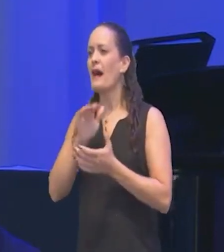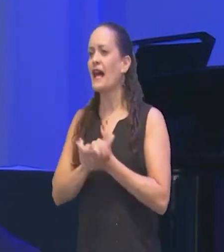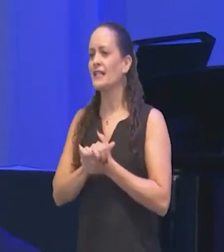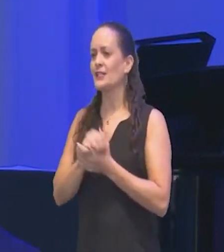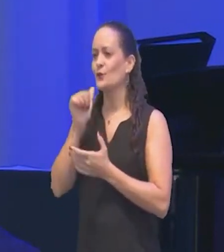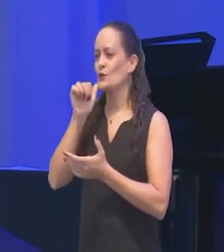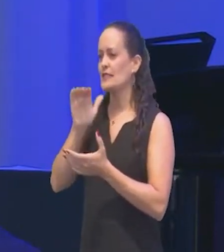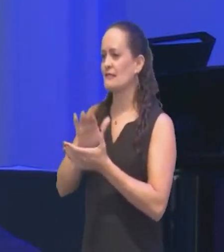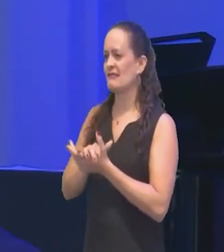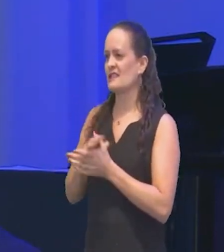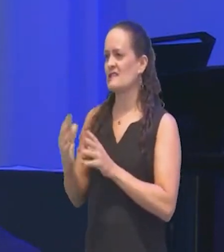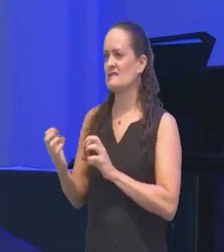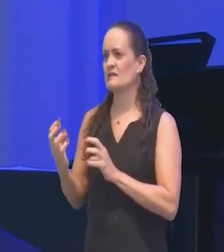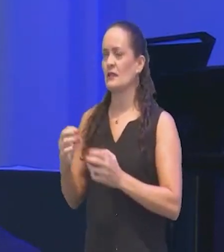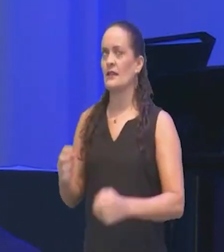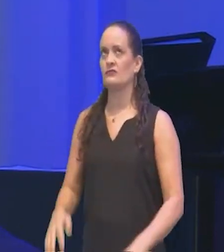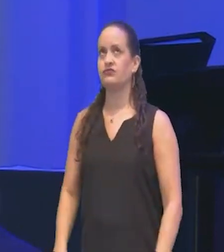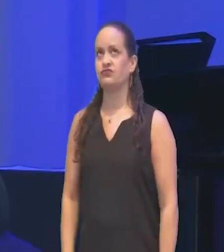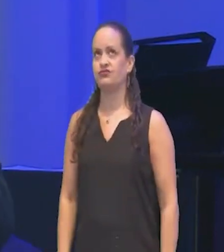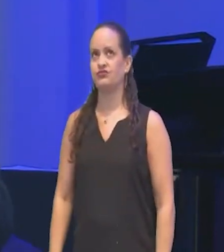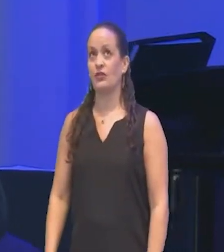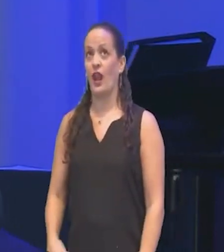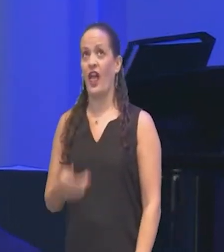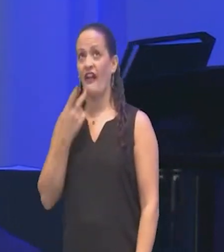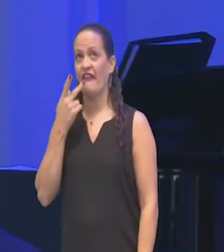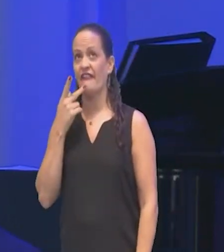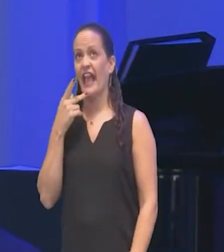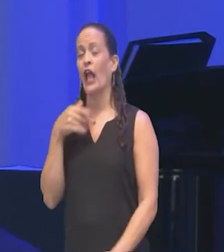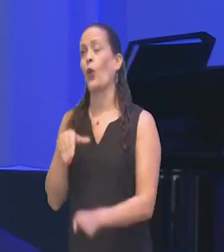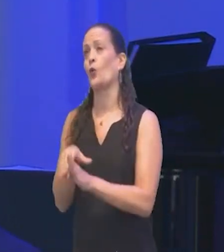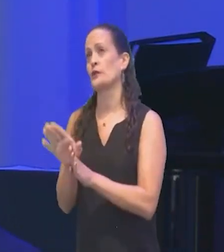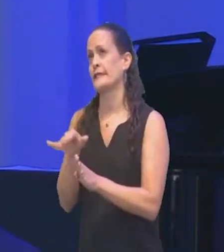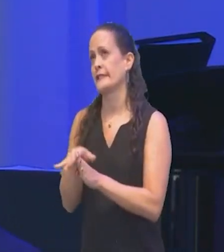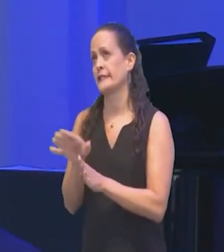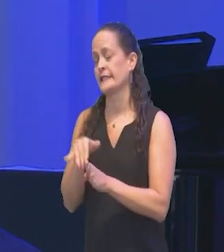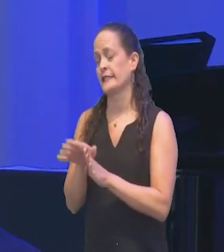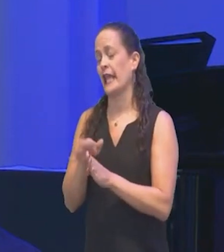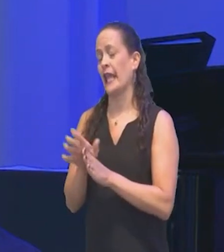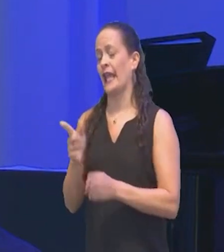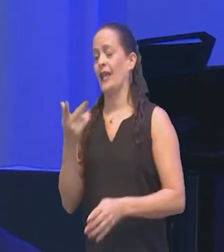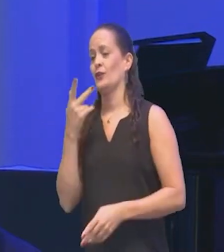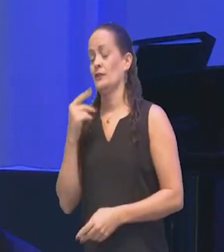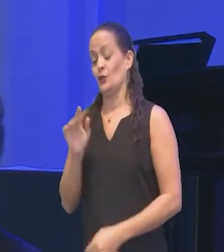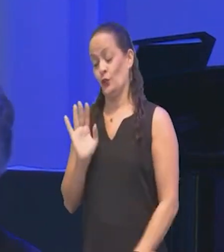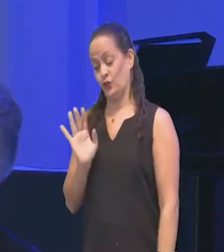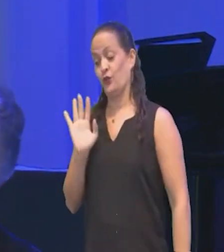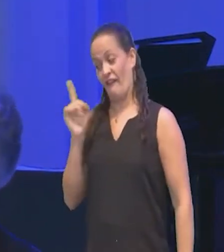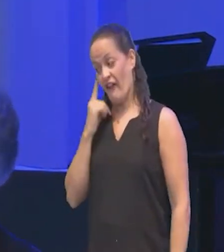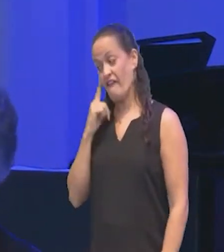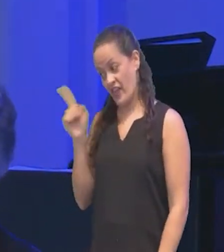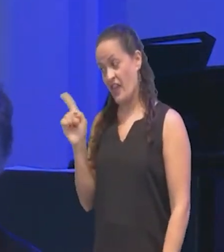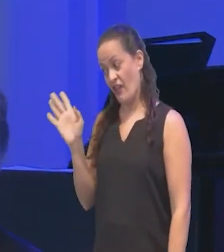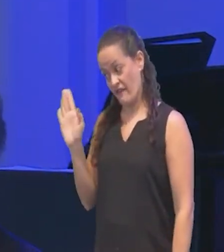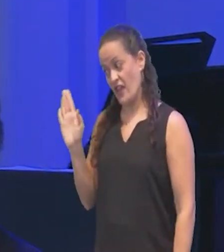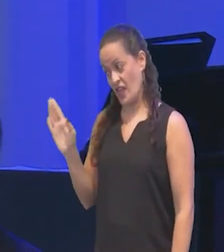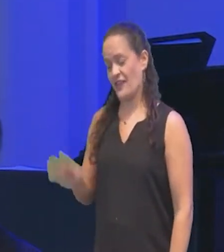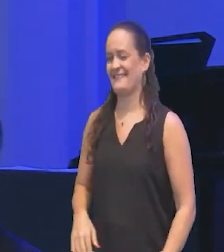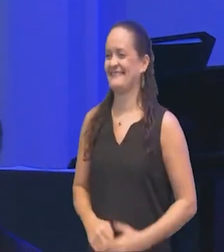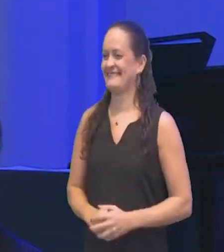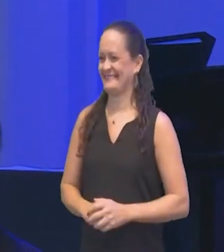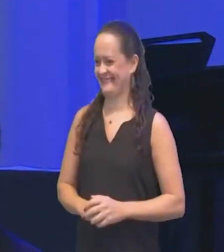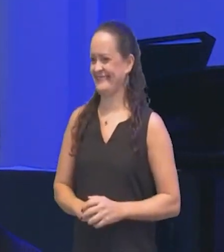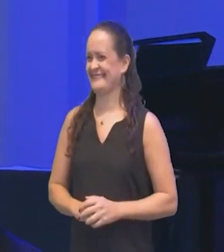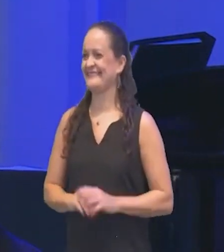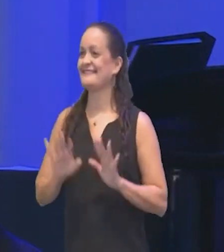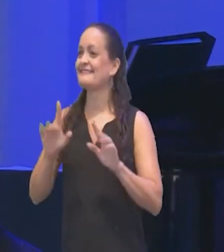marido aqui já pensou, lá vem agora o corretivo do púlpito, né? Você vai ver o que vai acontecer. Família é um negócio